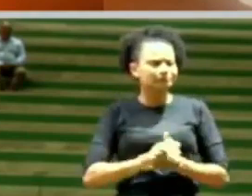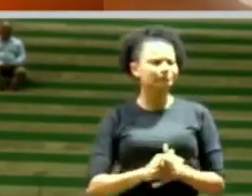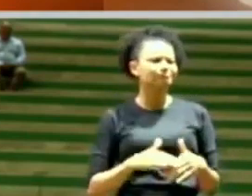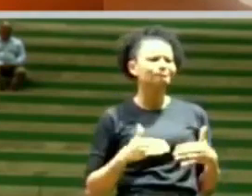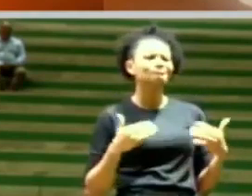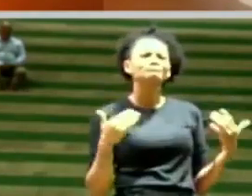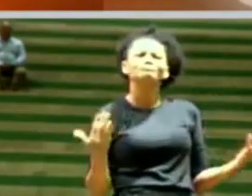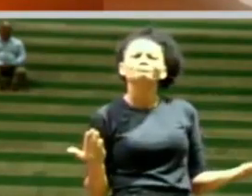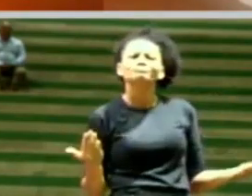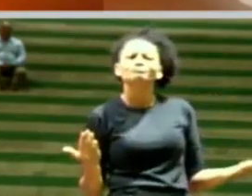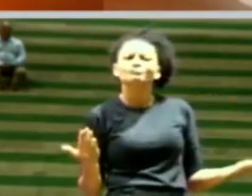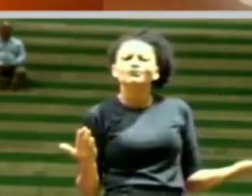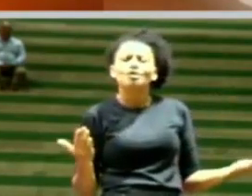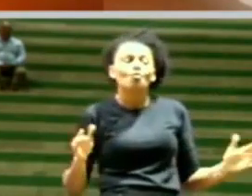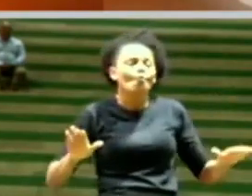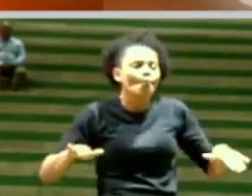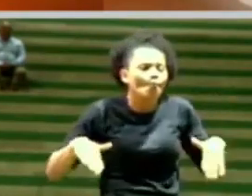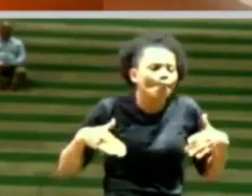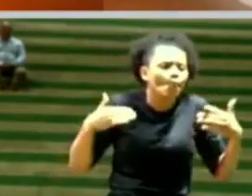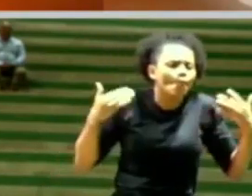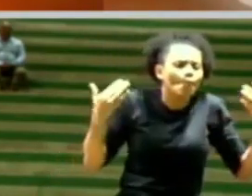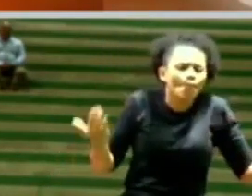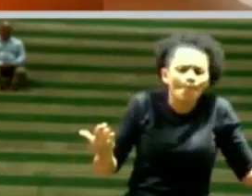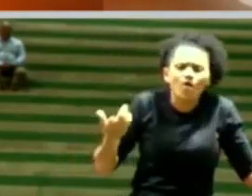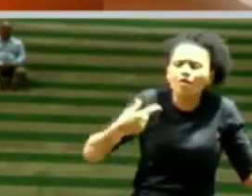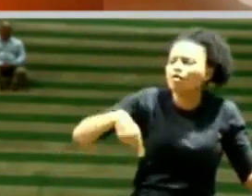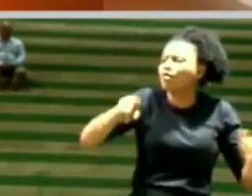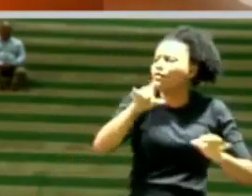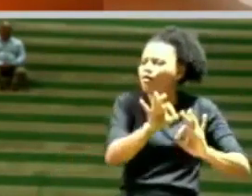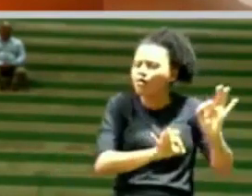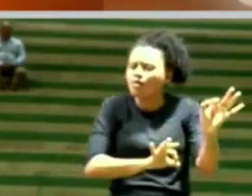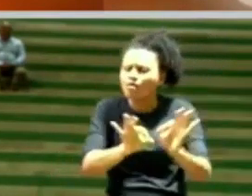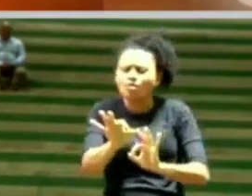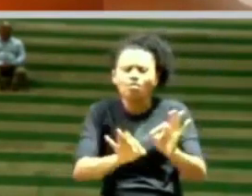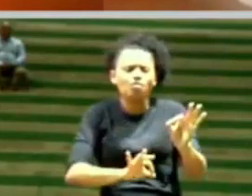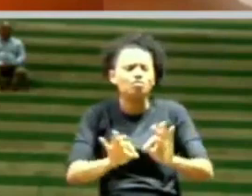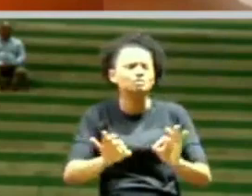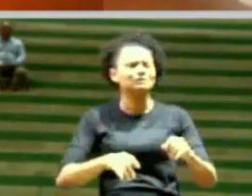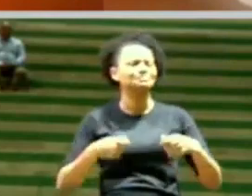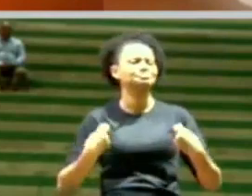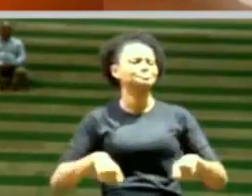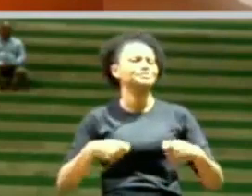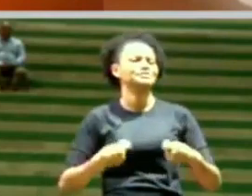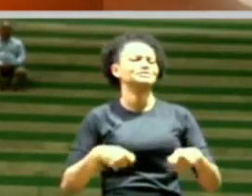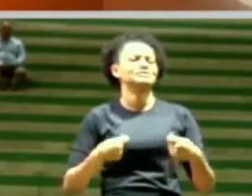então quando se faz necessário avivamento?